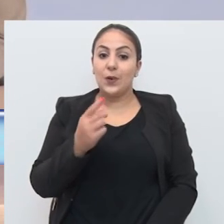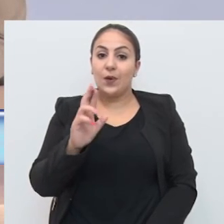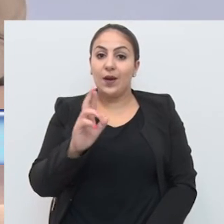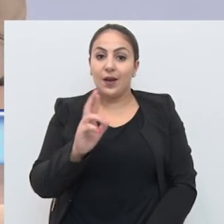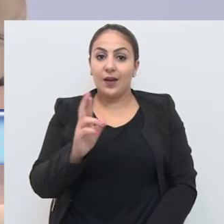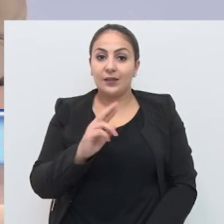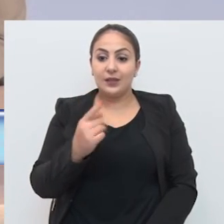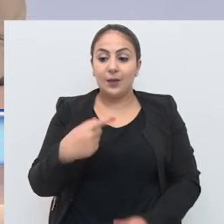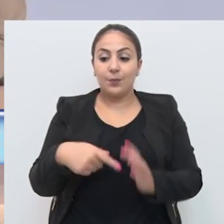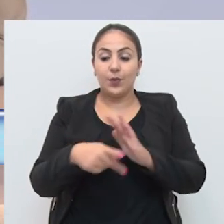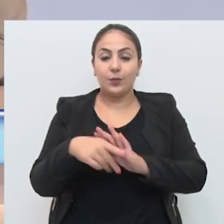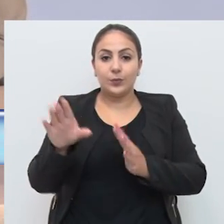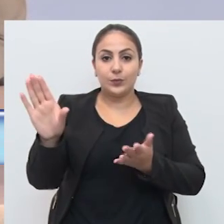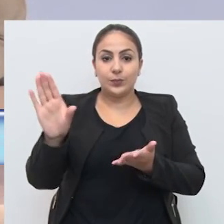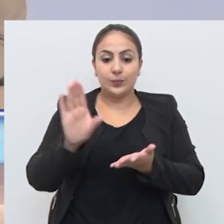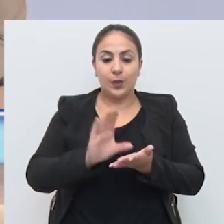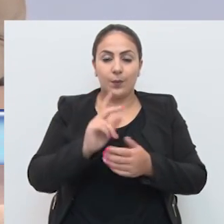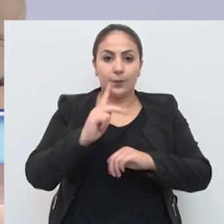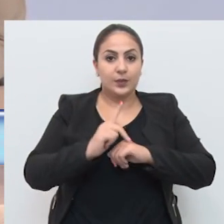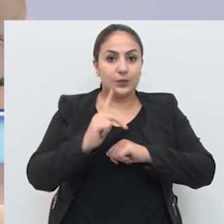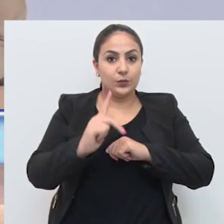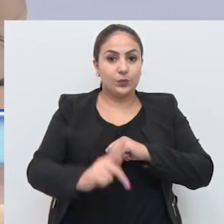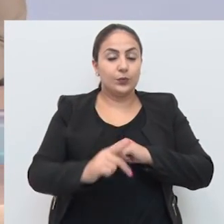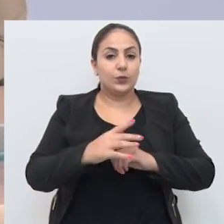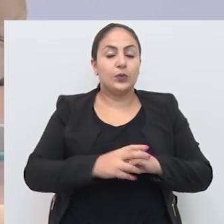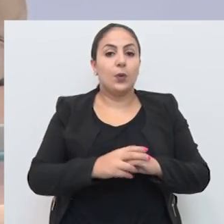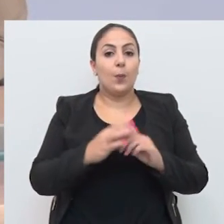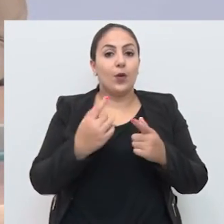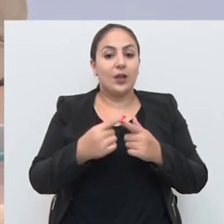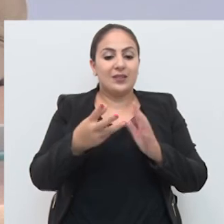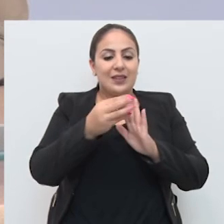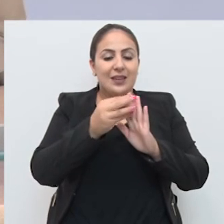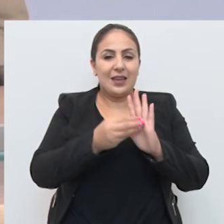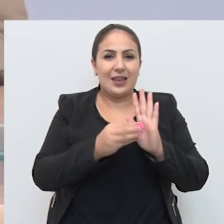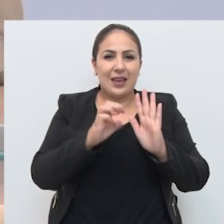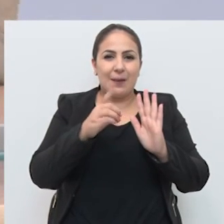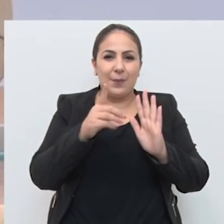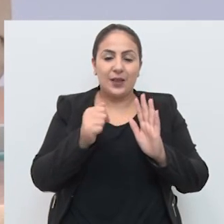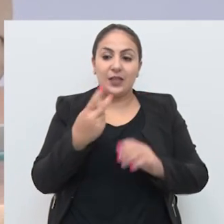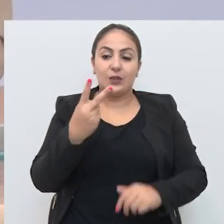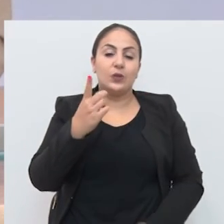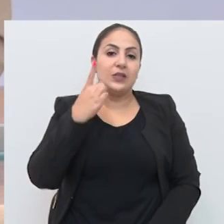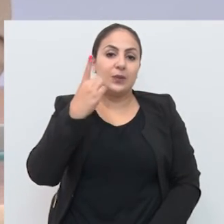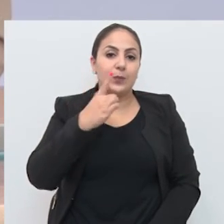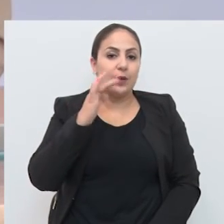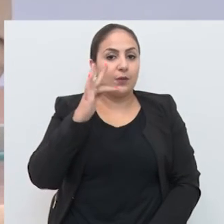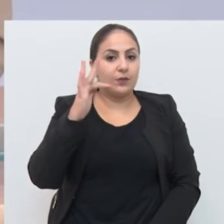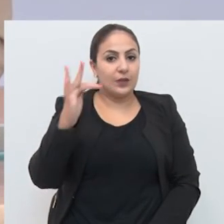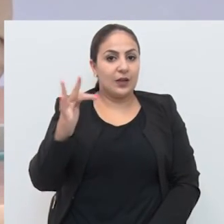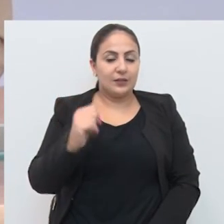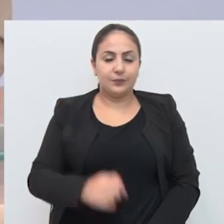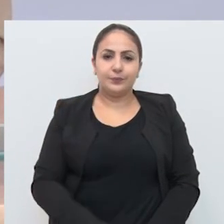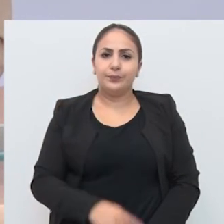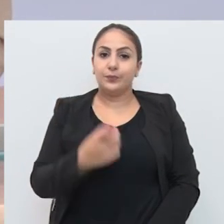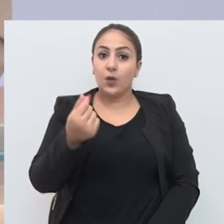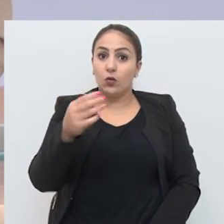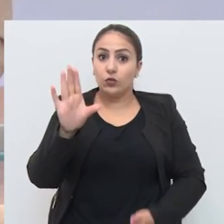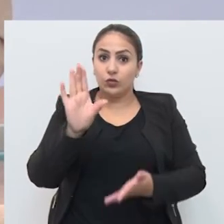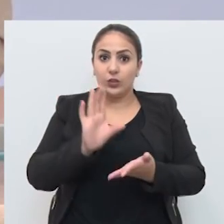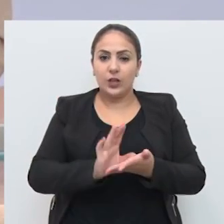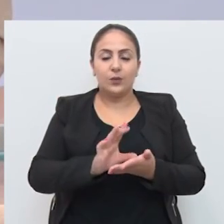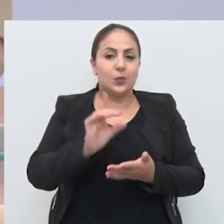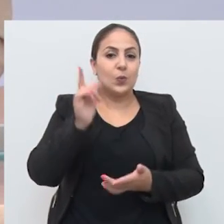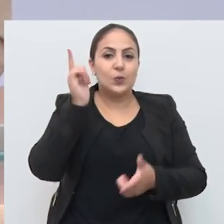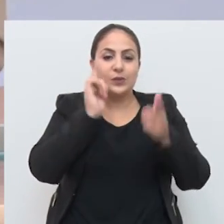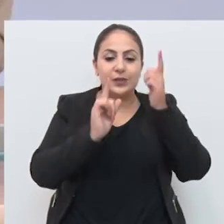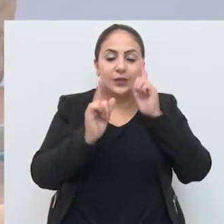R$650 mil serão destinados para Passo Fundo através de emendas de 2 deputados federais. Os recursos